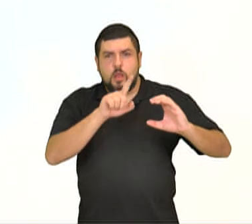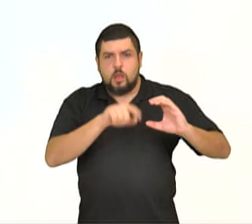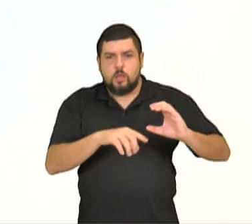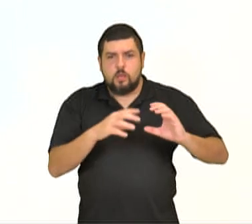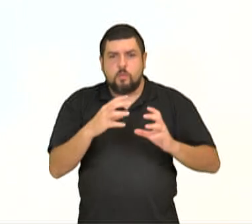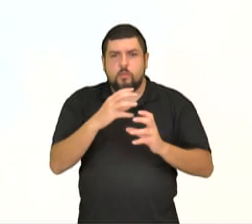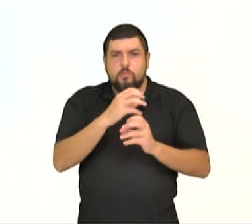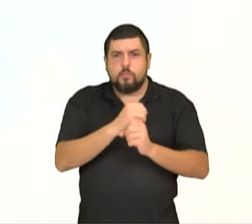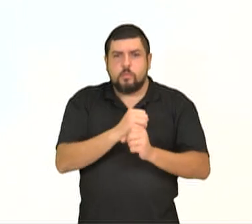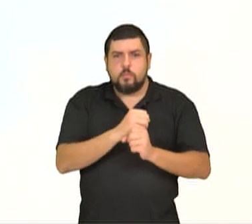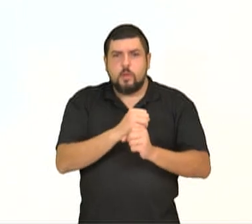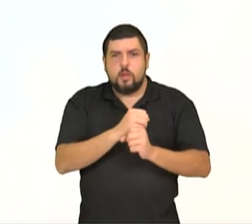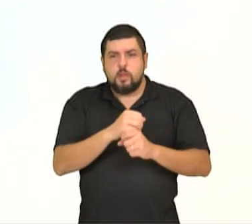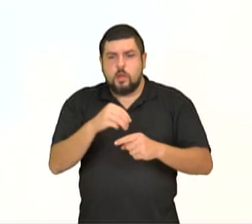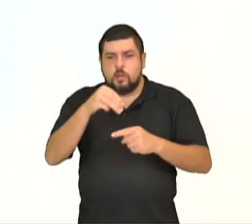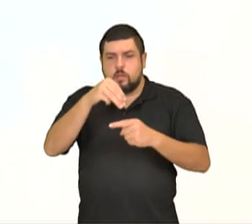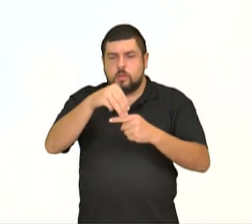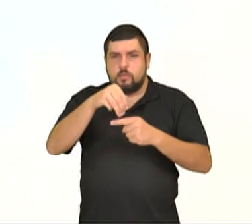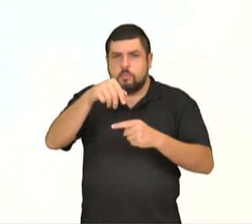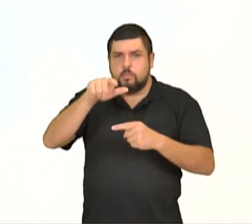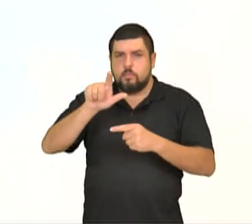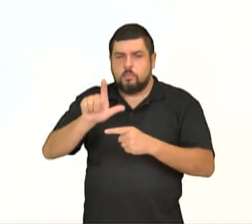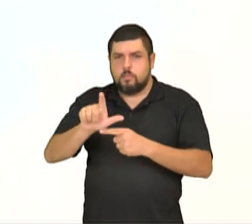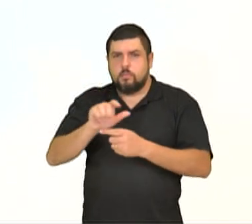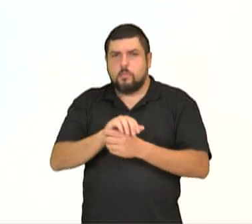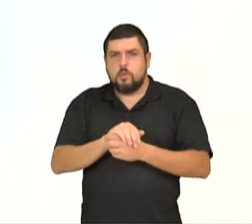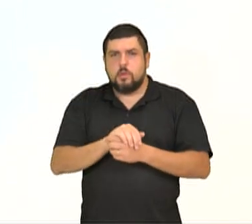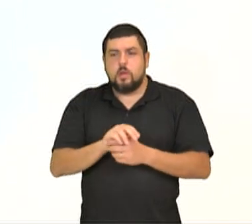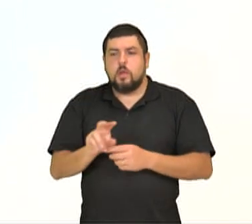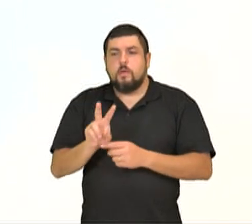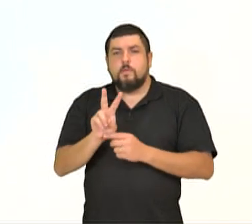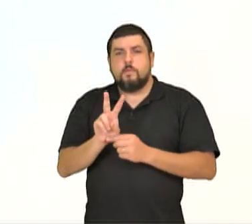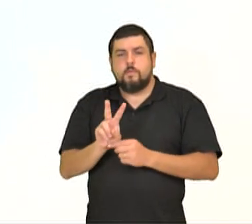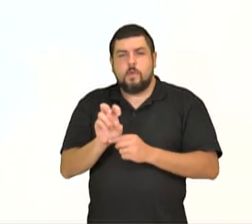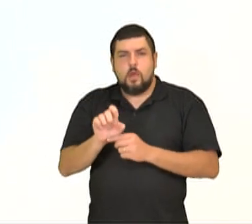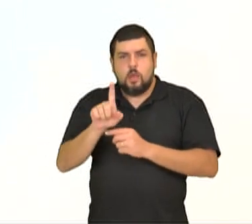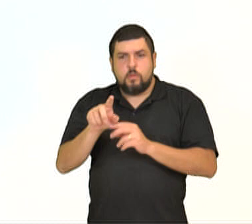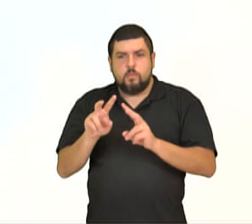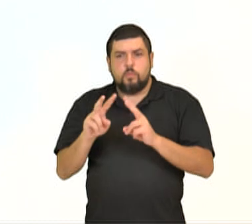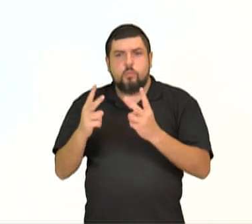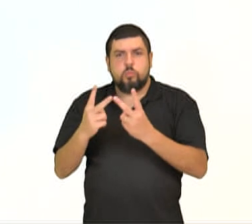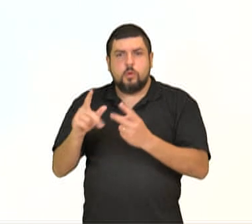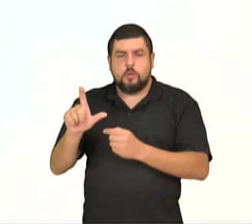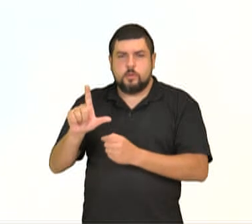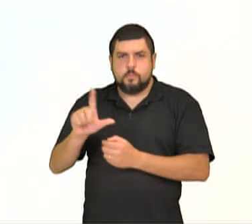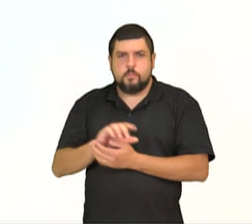litro, M1 para a massa do soluto e o V, o volume da solução em litros.